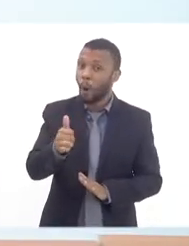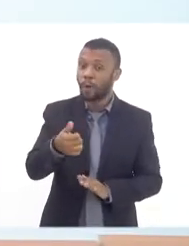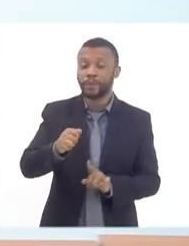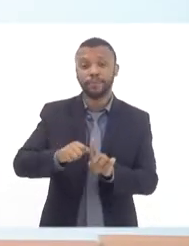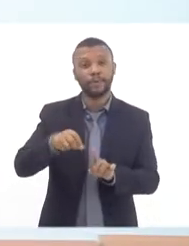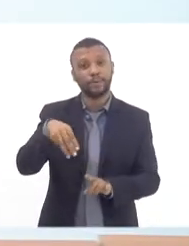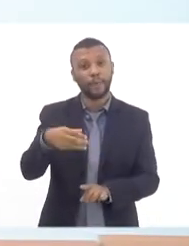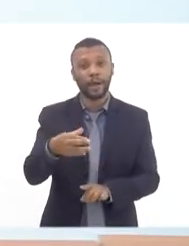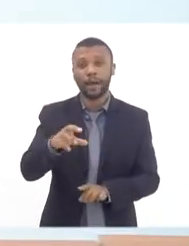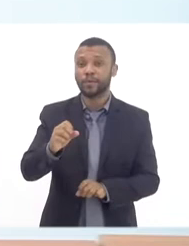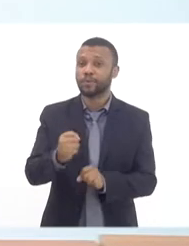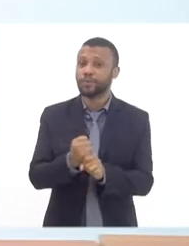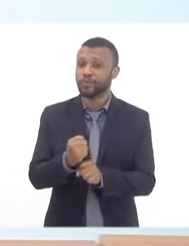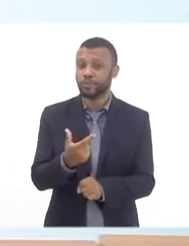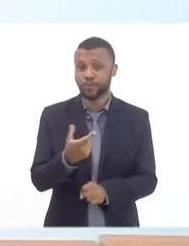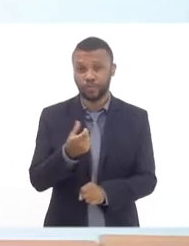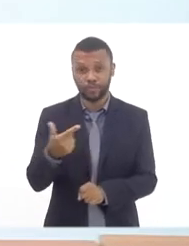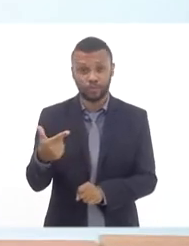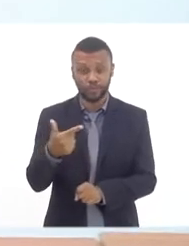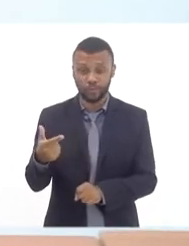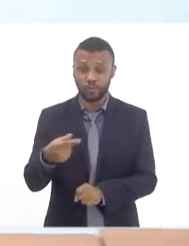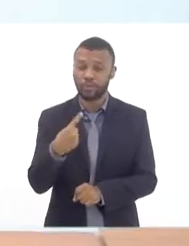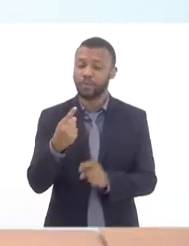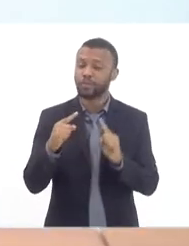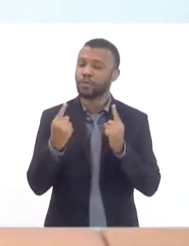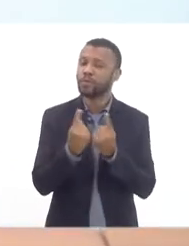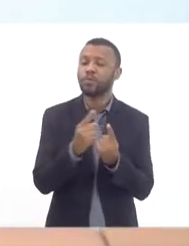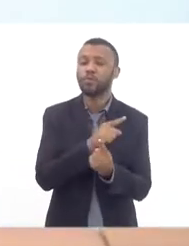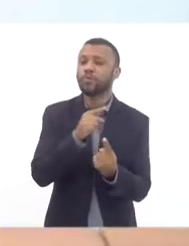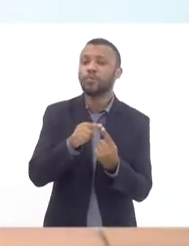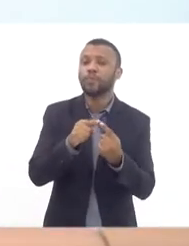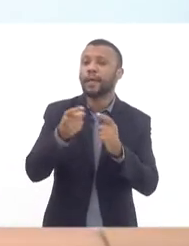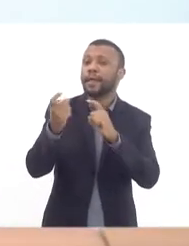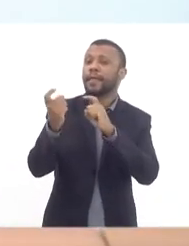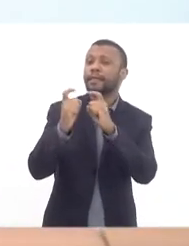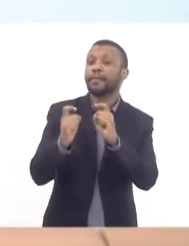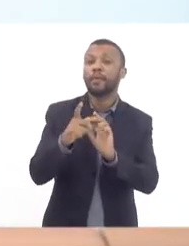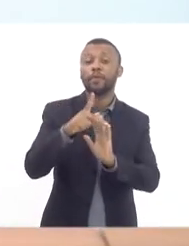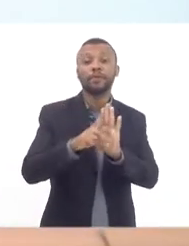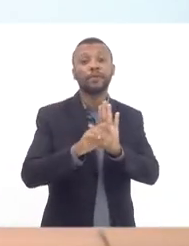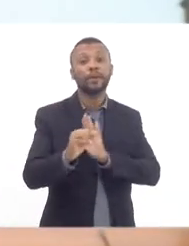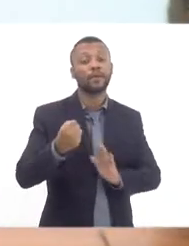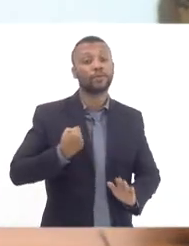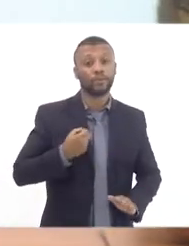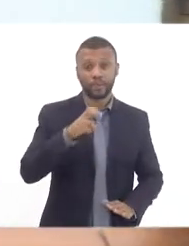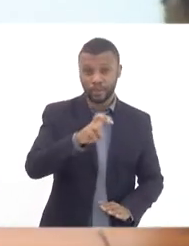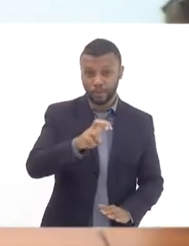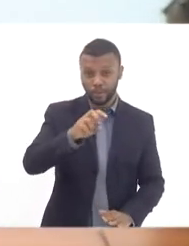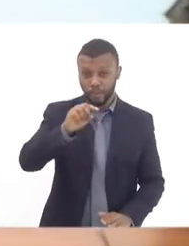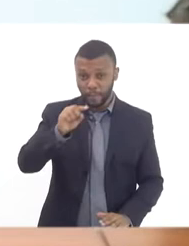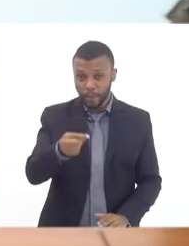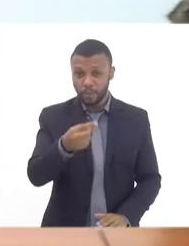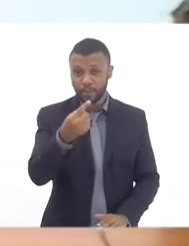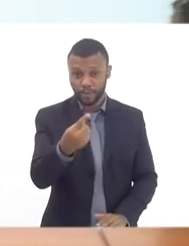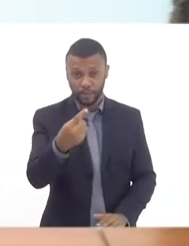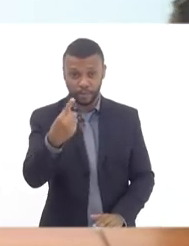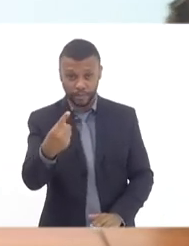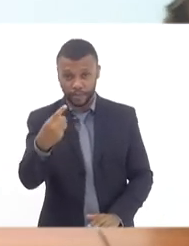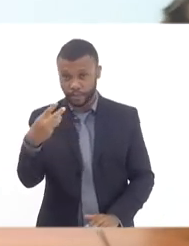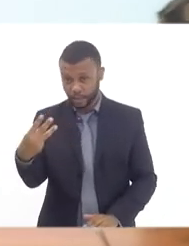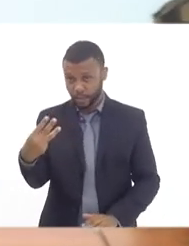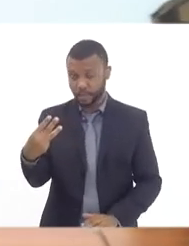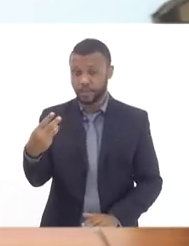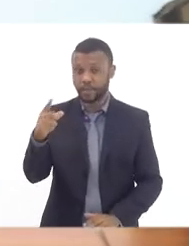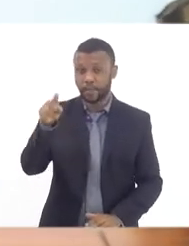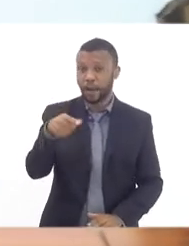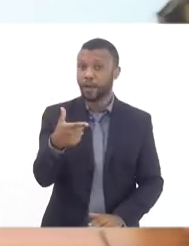Estamos aqui reunidos para debatermos sobre o projeto de lei 5.113 de 2021, de minha